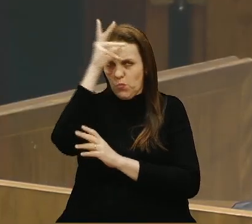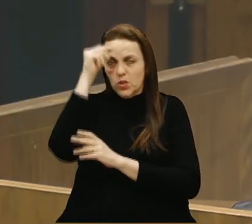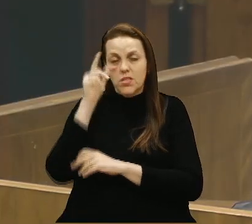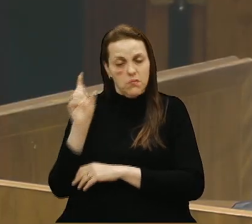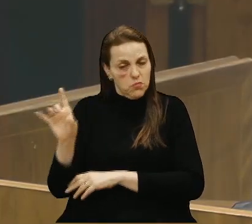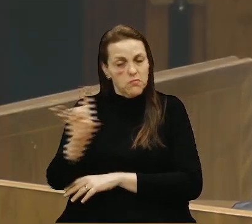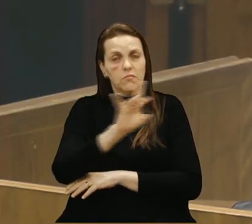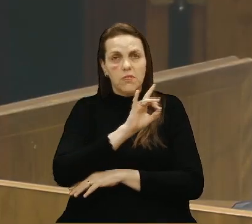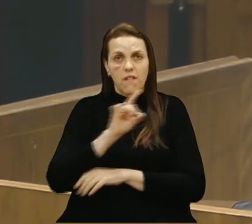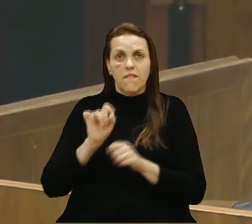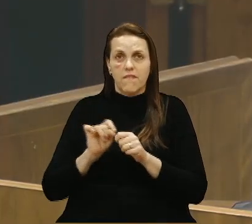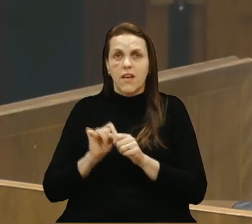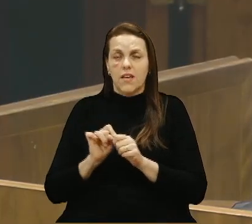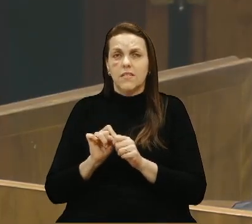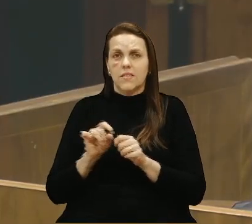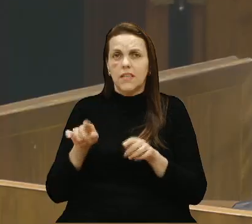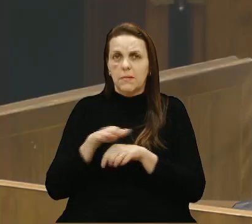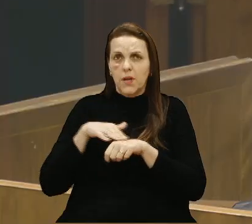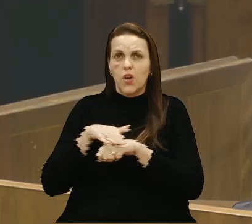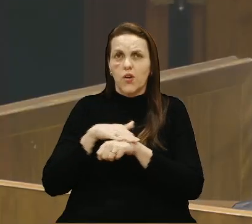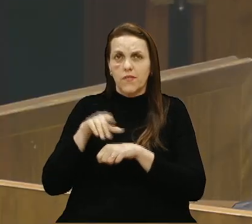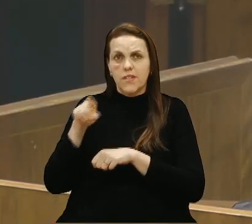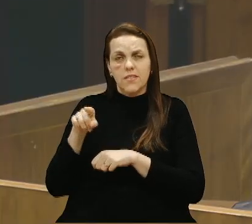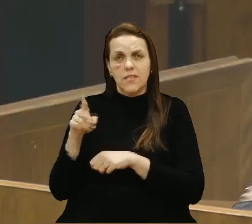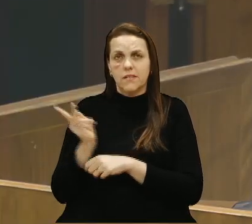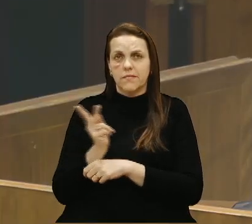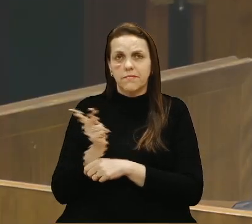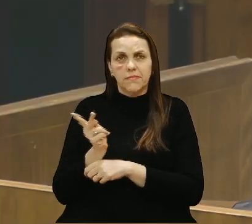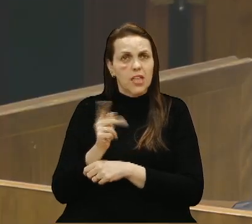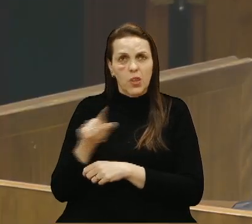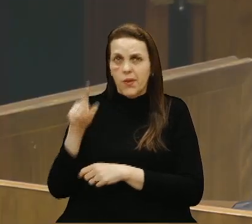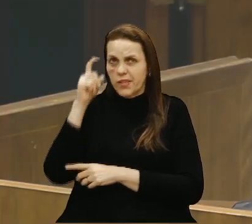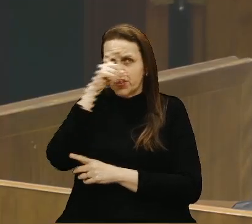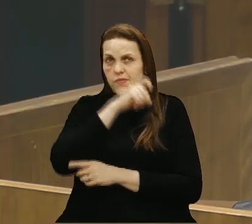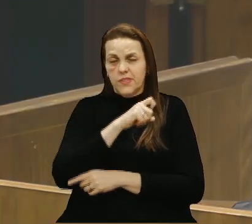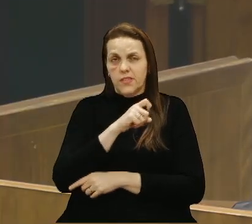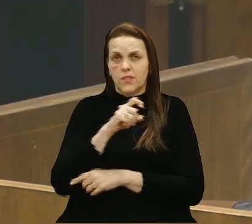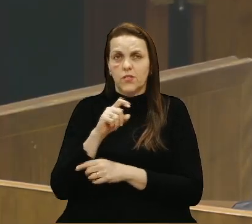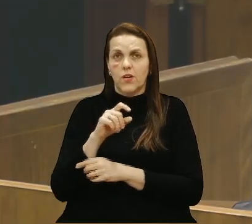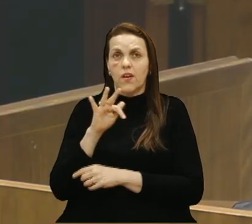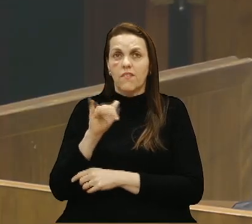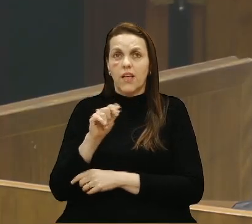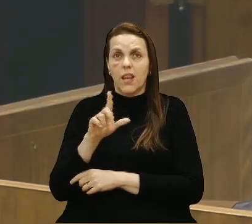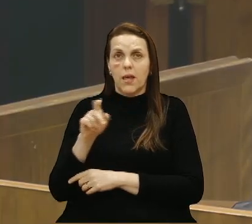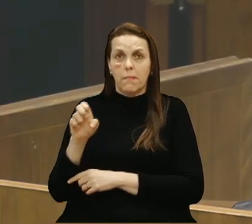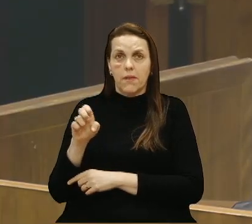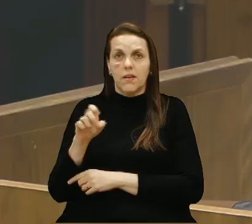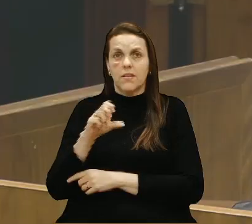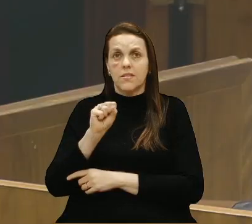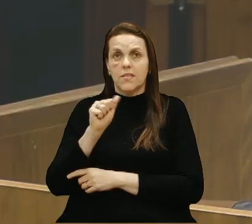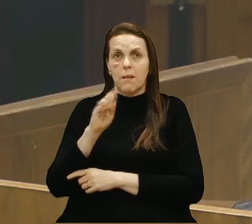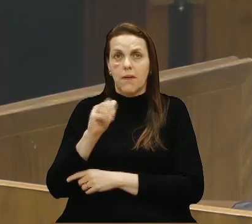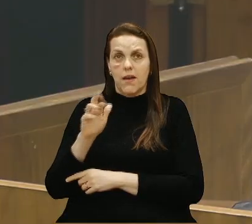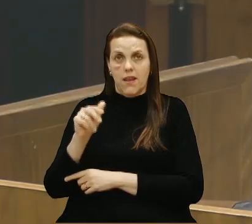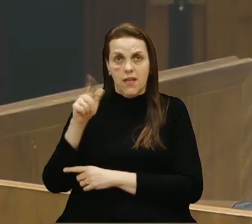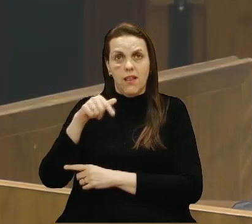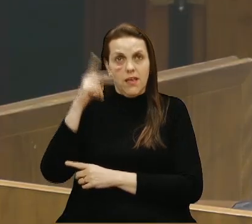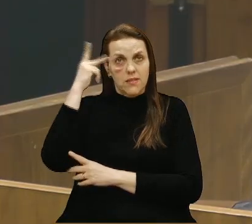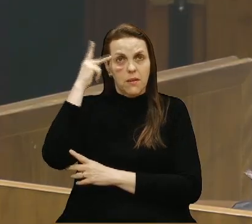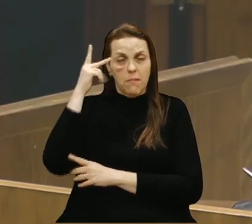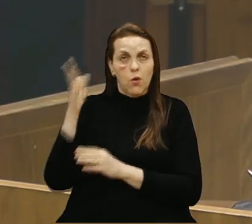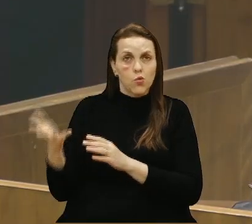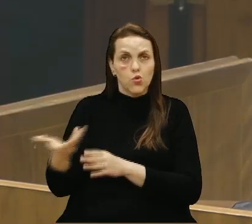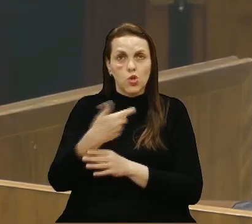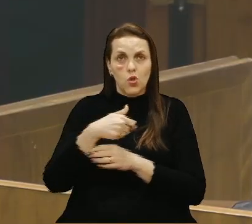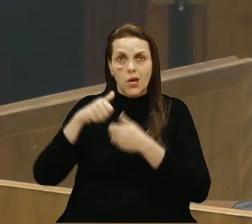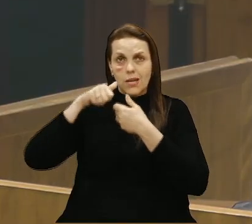para o Mauro lá, para o Cassina, que não é difícil, tá? O Felipe Sabará tirou 3.500 pessoas da Cracolândia lá em São Paulo. Então, se esse cara